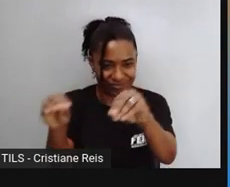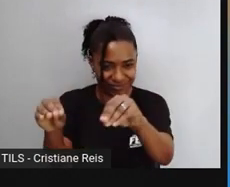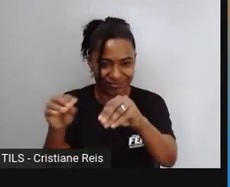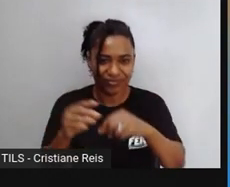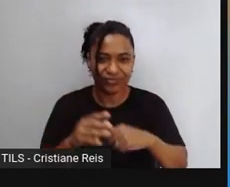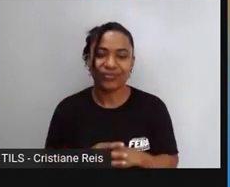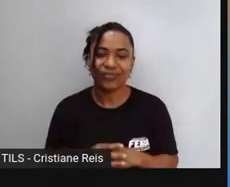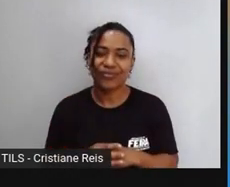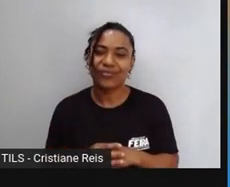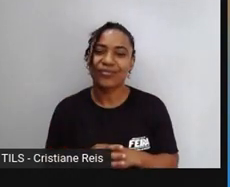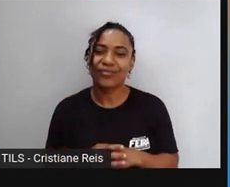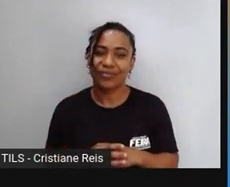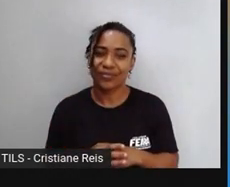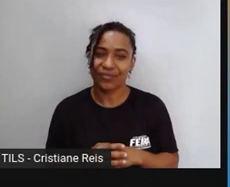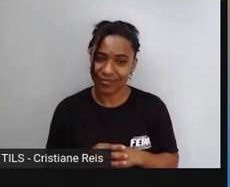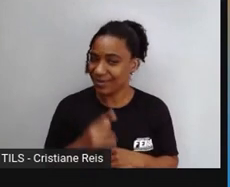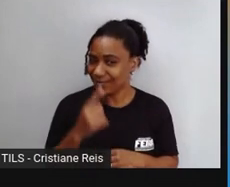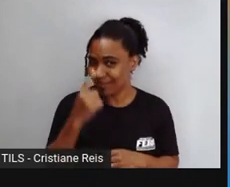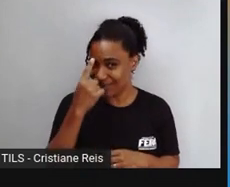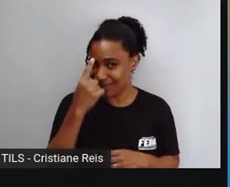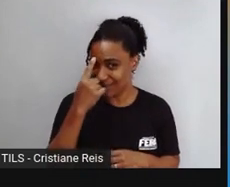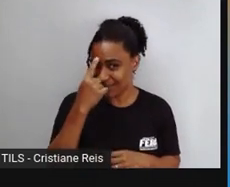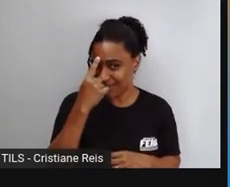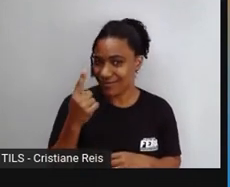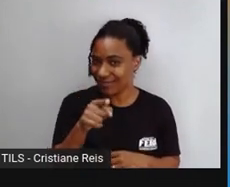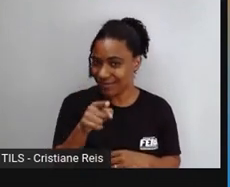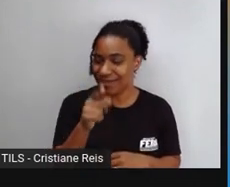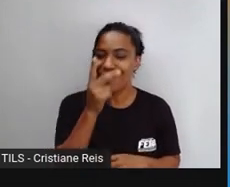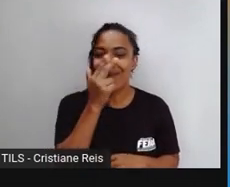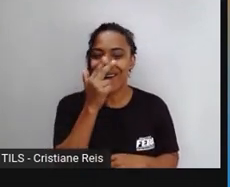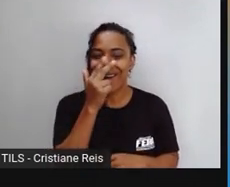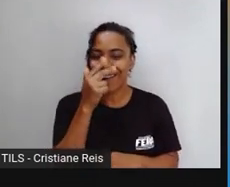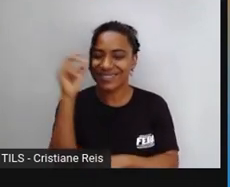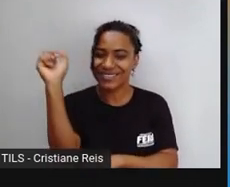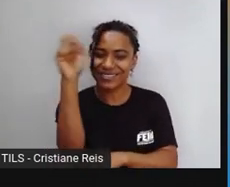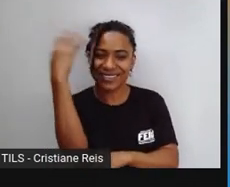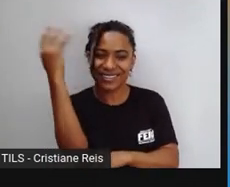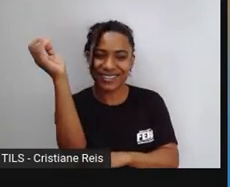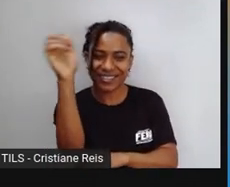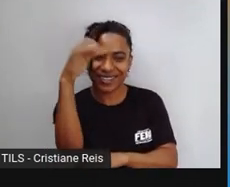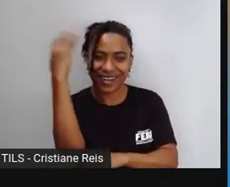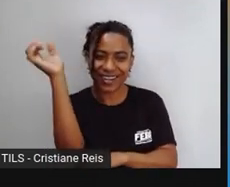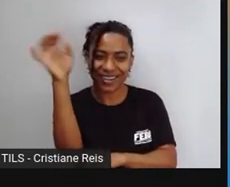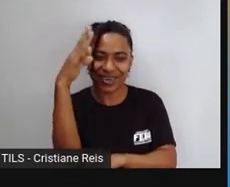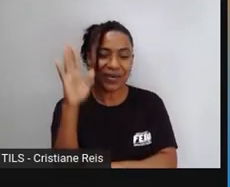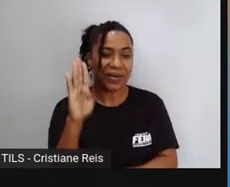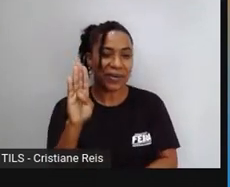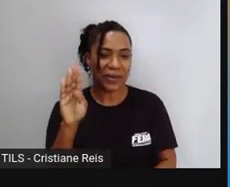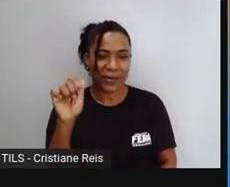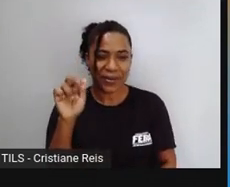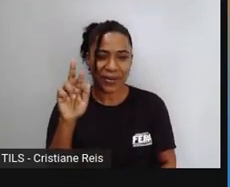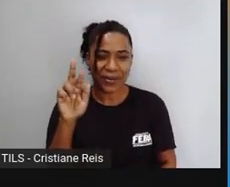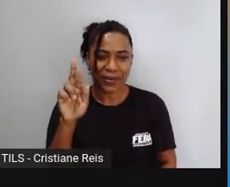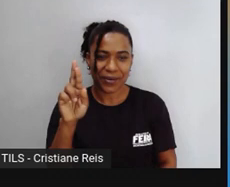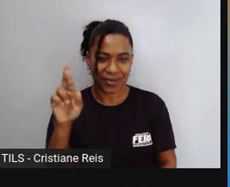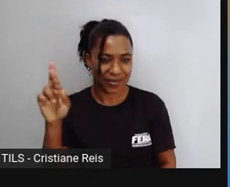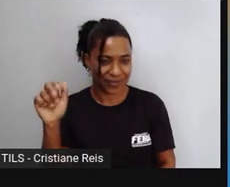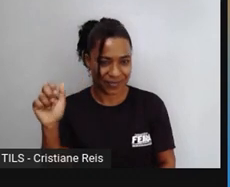Lighthouse. Isto aqui te lembra o quê? Farol da Barra, não é verdade? Então, lighthouse é um